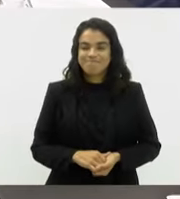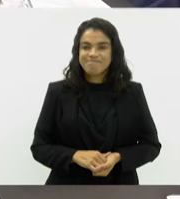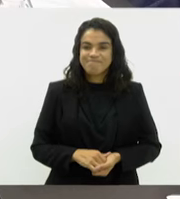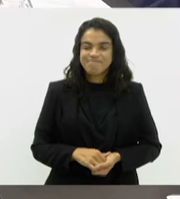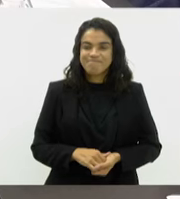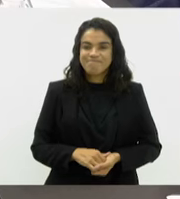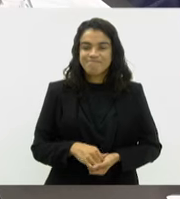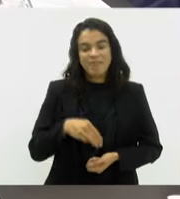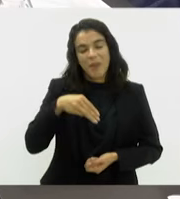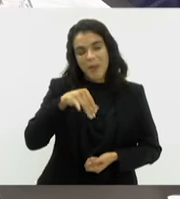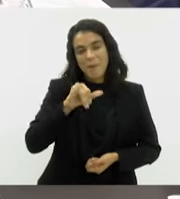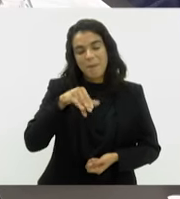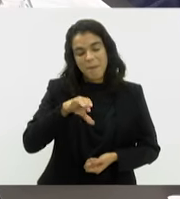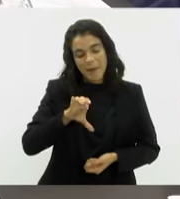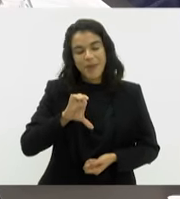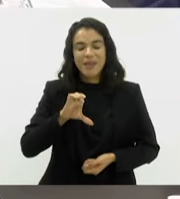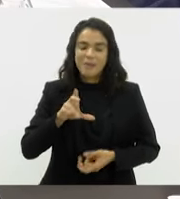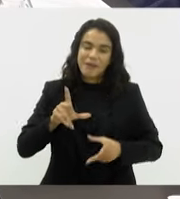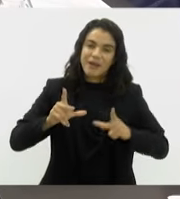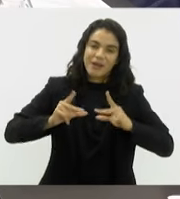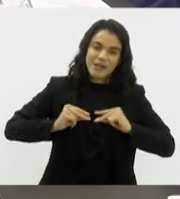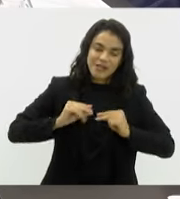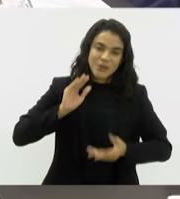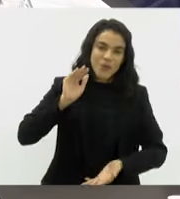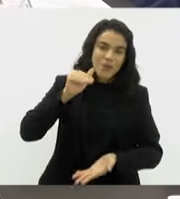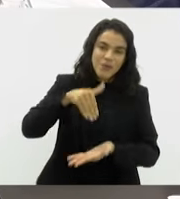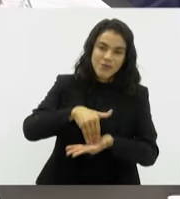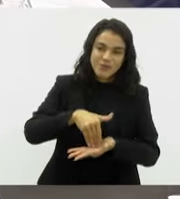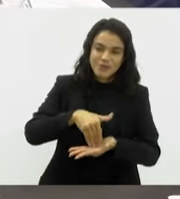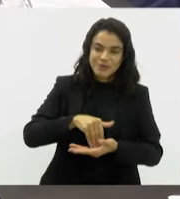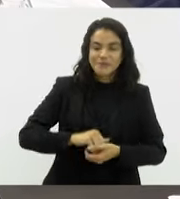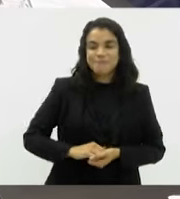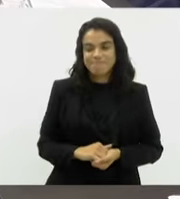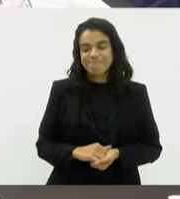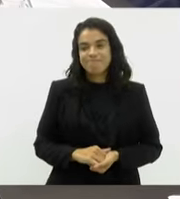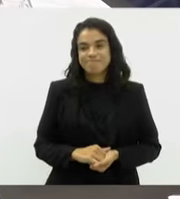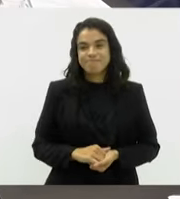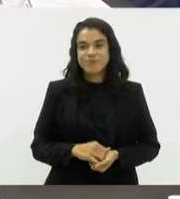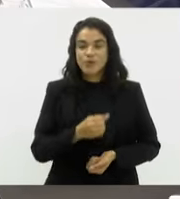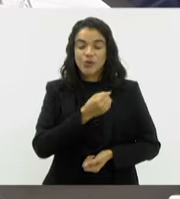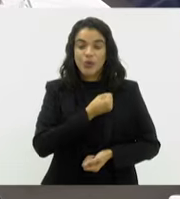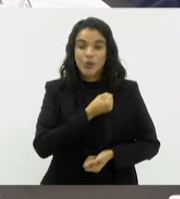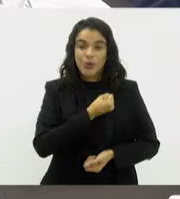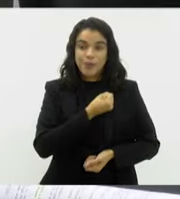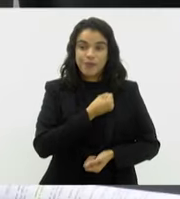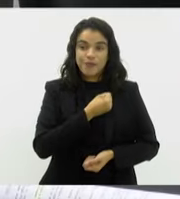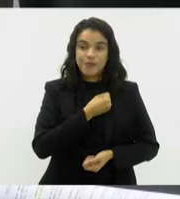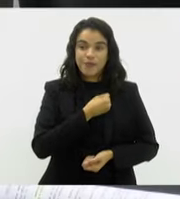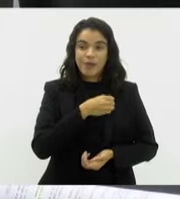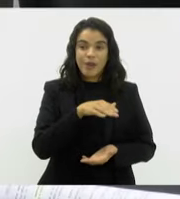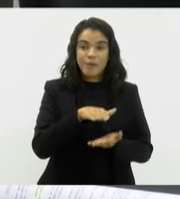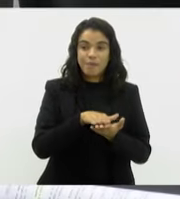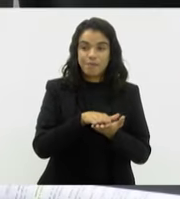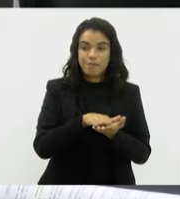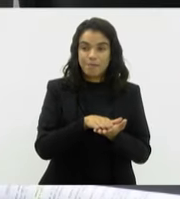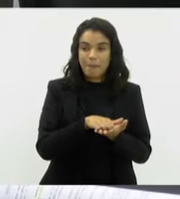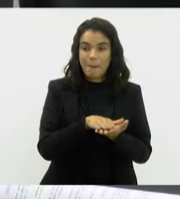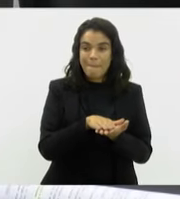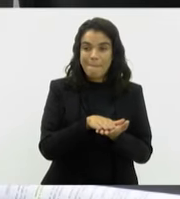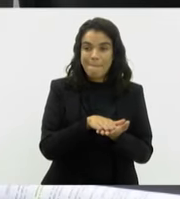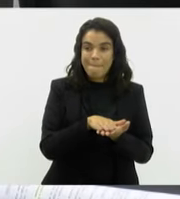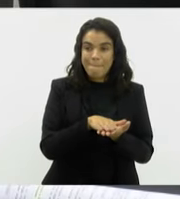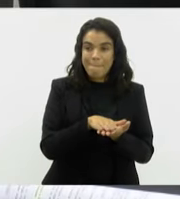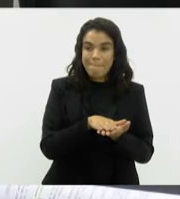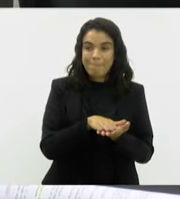Deputado Mink merece esse troféu de ser o último. O 30, eu chamo os trabalhos à ordem para cantar agora